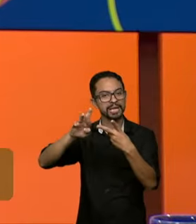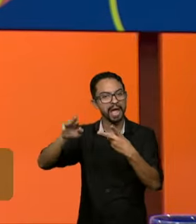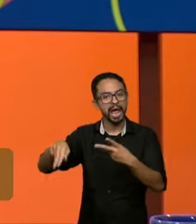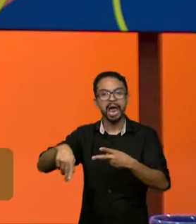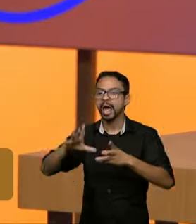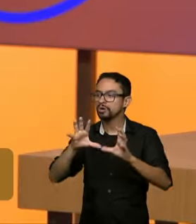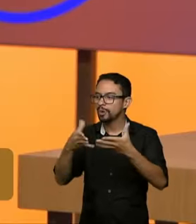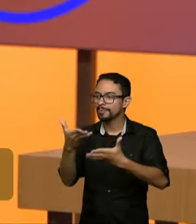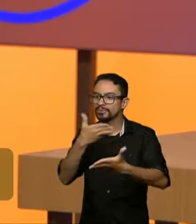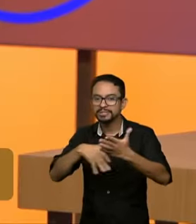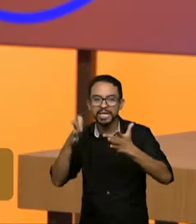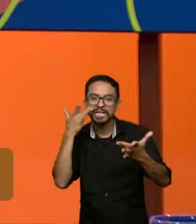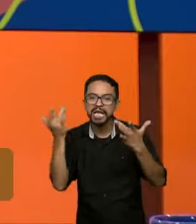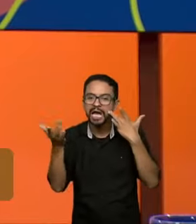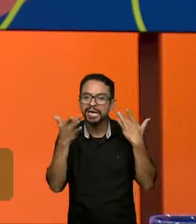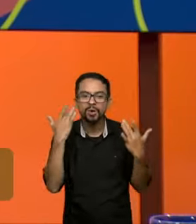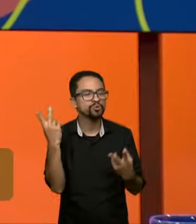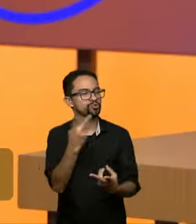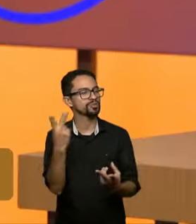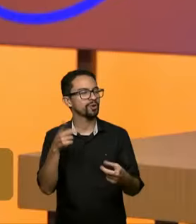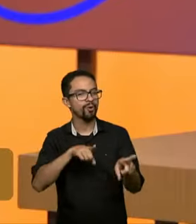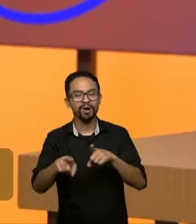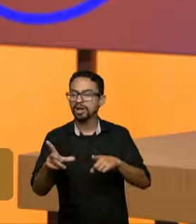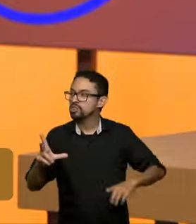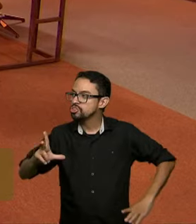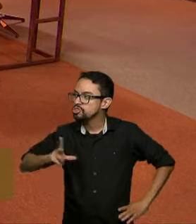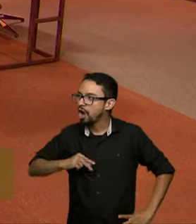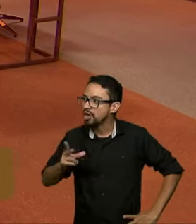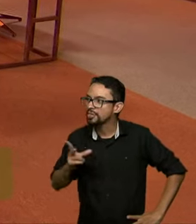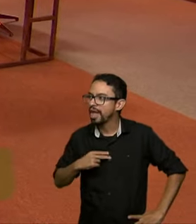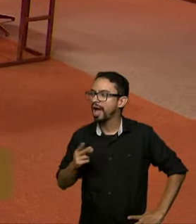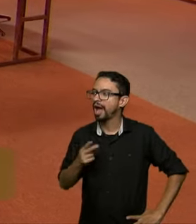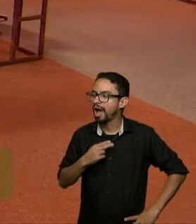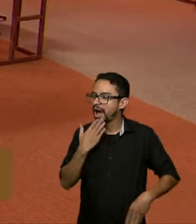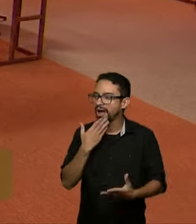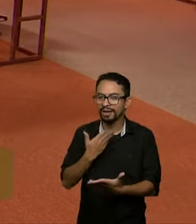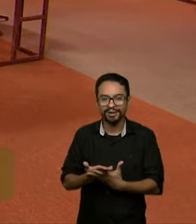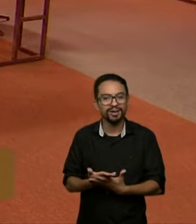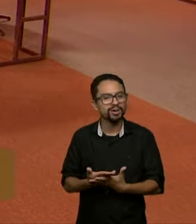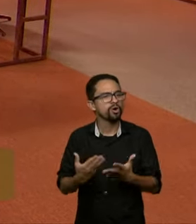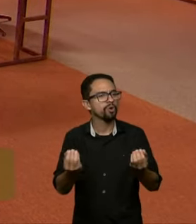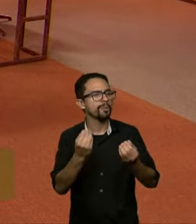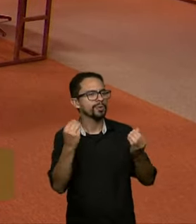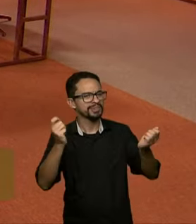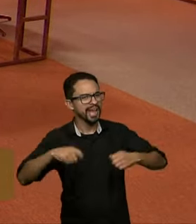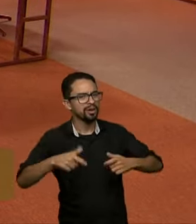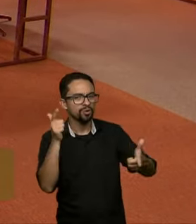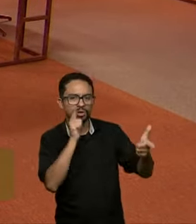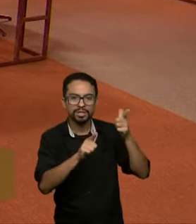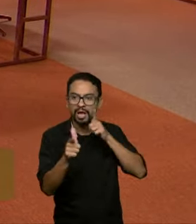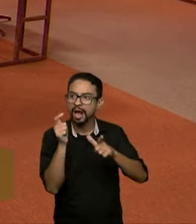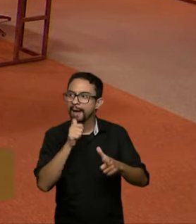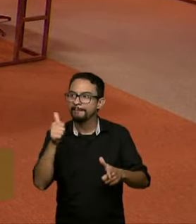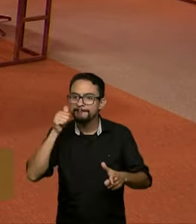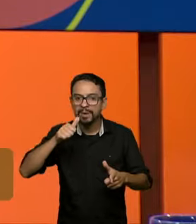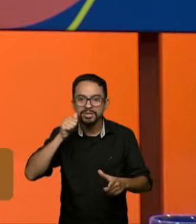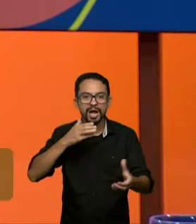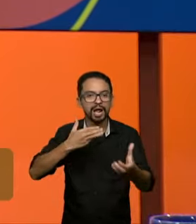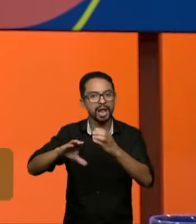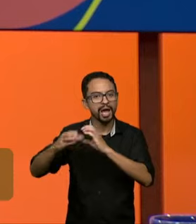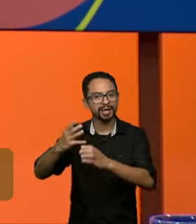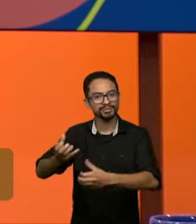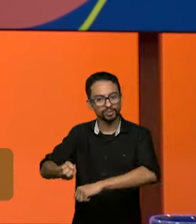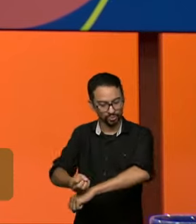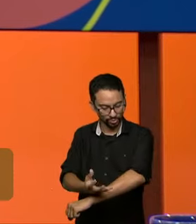de Produtores Teatrais, eu tô concorrendo pros dois. Caramba! Mas, Alessandra, você aloja muitos talentos. Como é que você dá conta, gente? Essa menina canta de um jeito. Eu